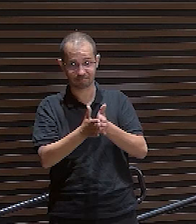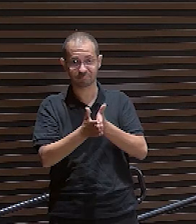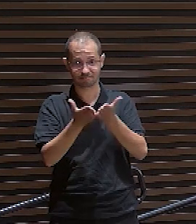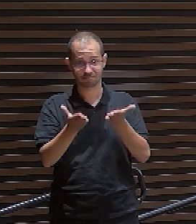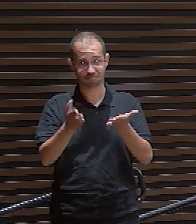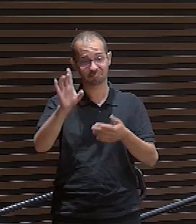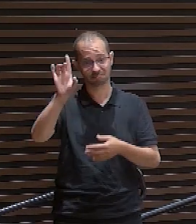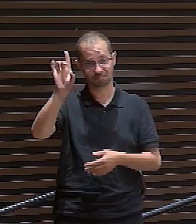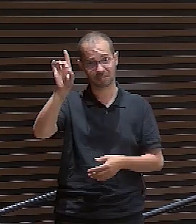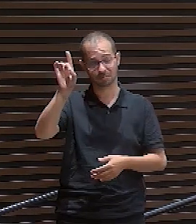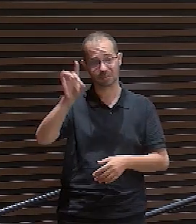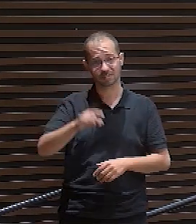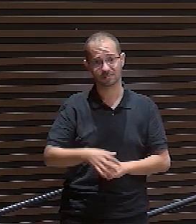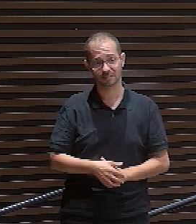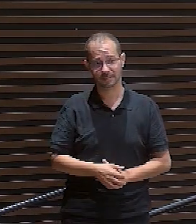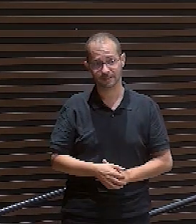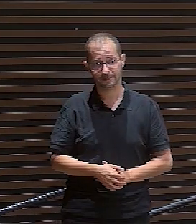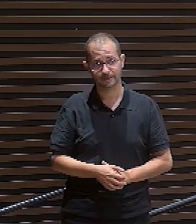Quer dizer que